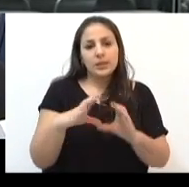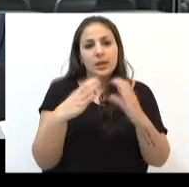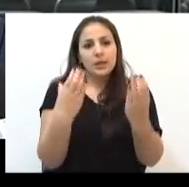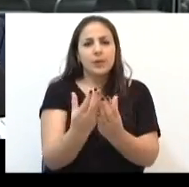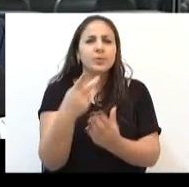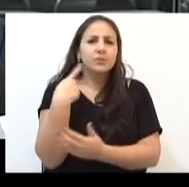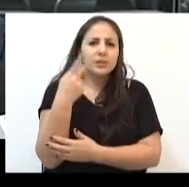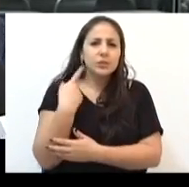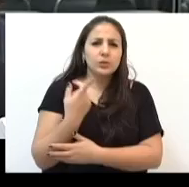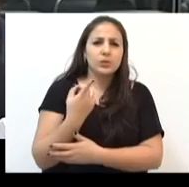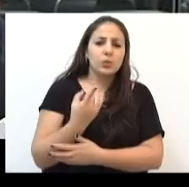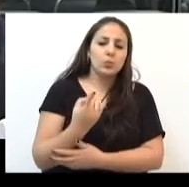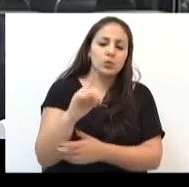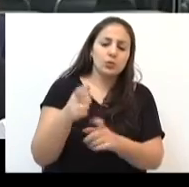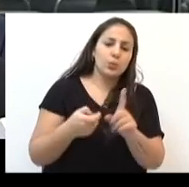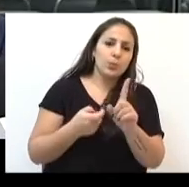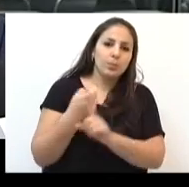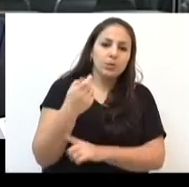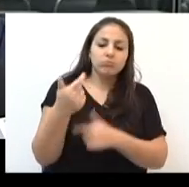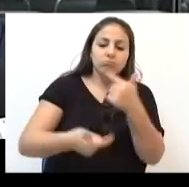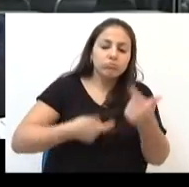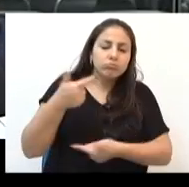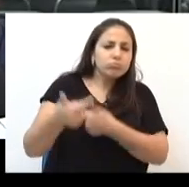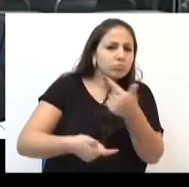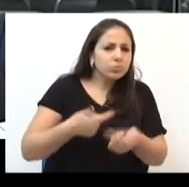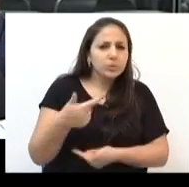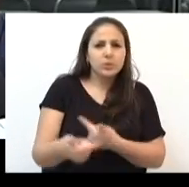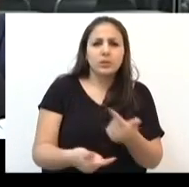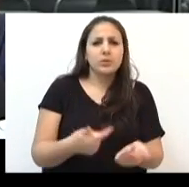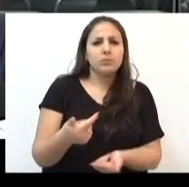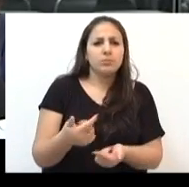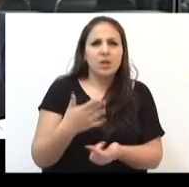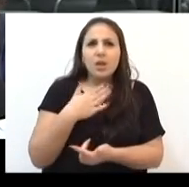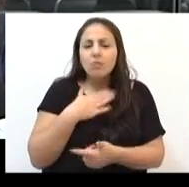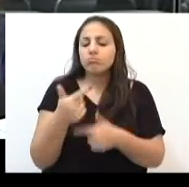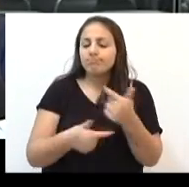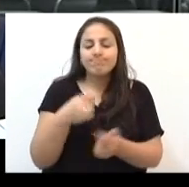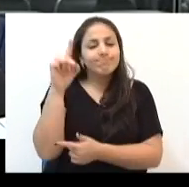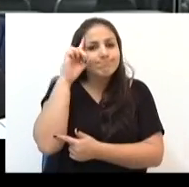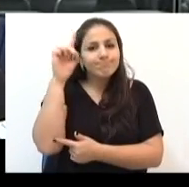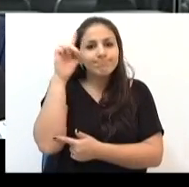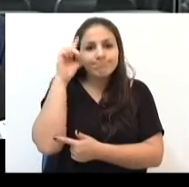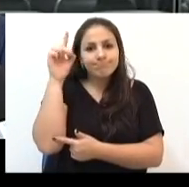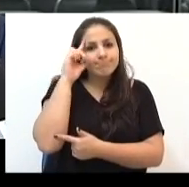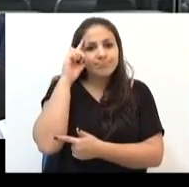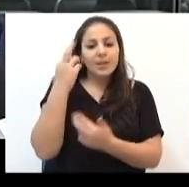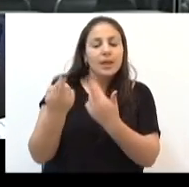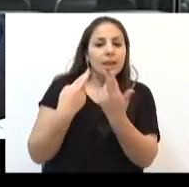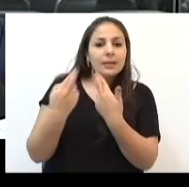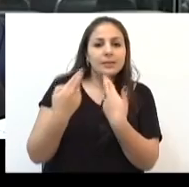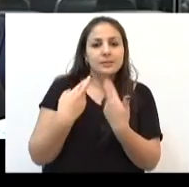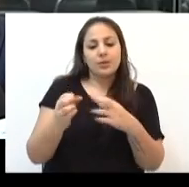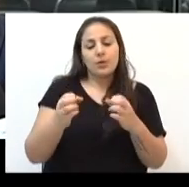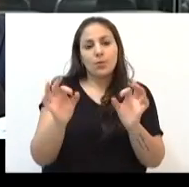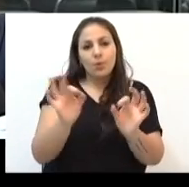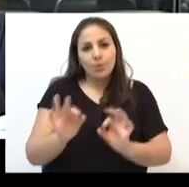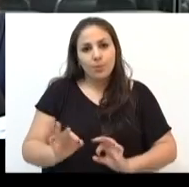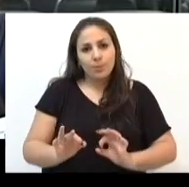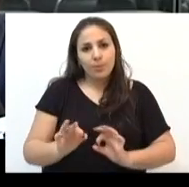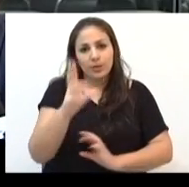no último mês a gente trabalhou, eu pelo menos trabalhei assim diariamente com a questão do Plano Municipal de